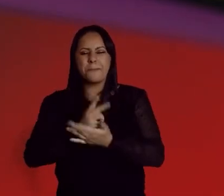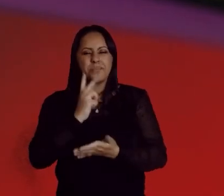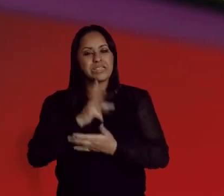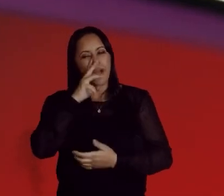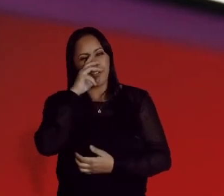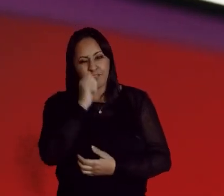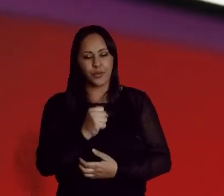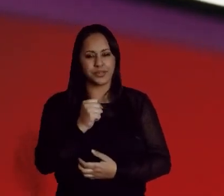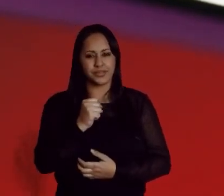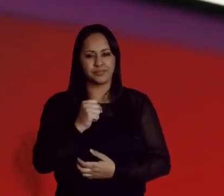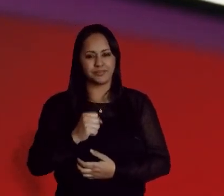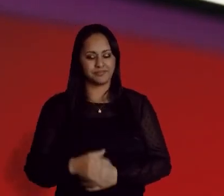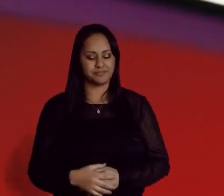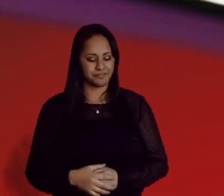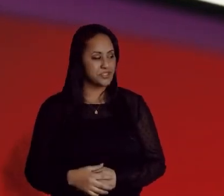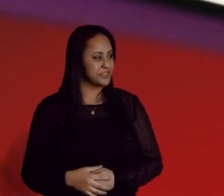garra, em algo chamado